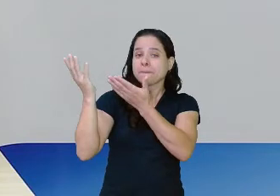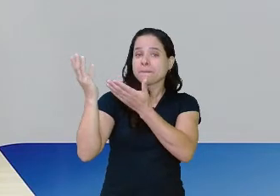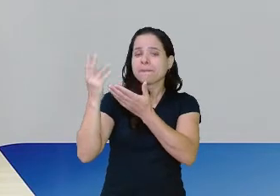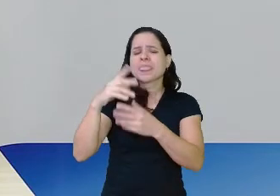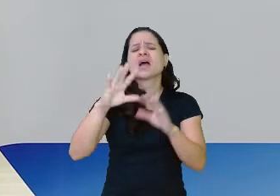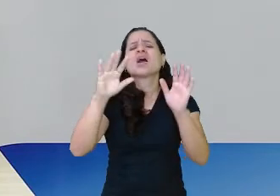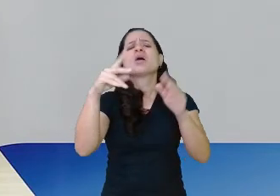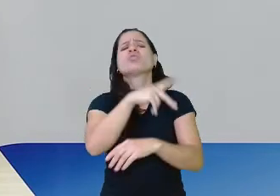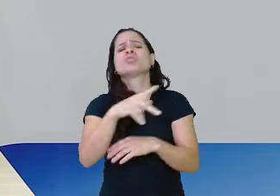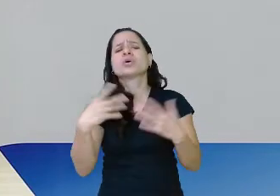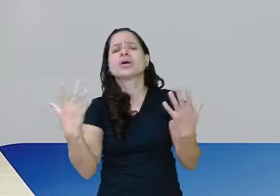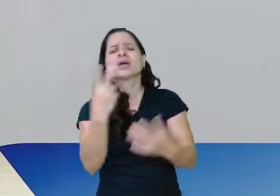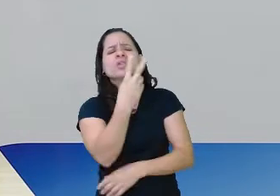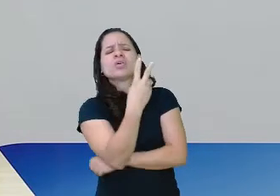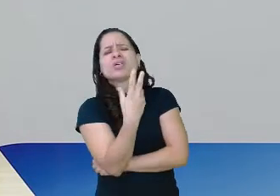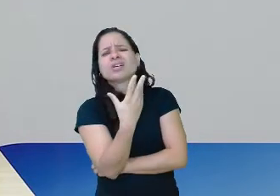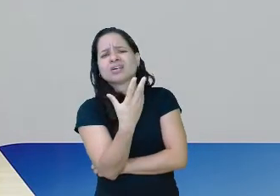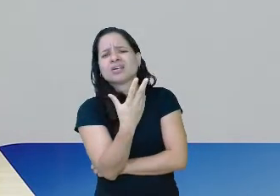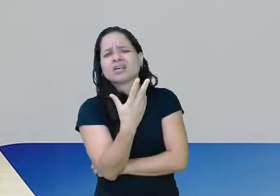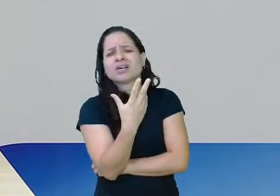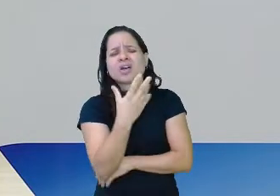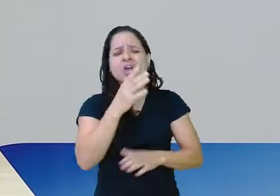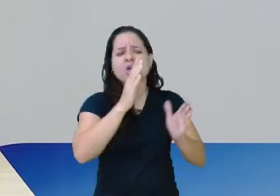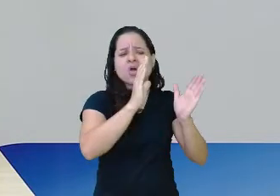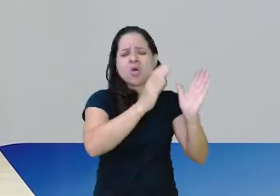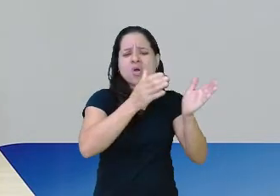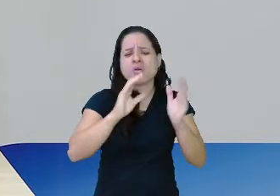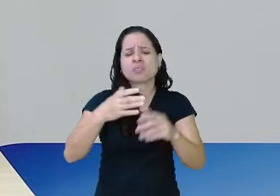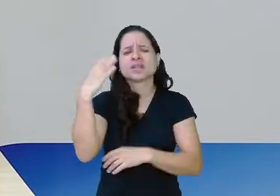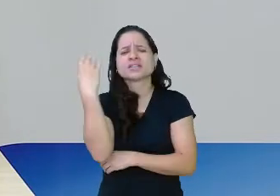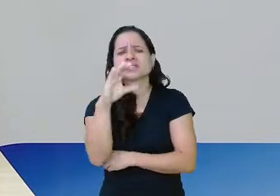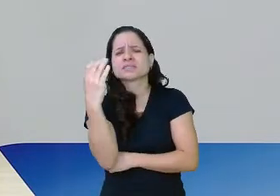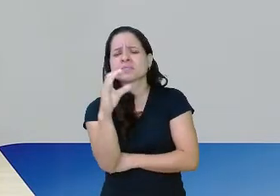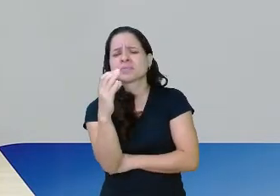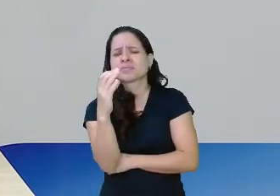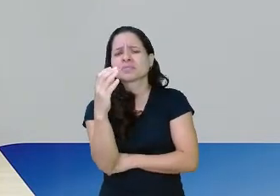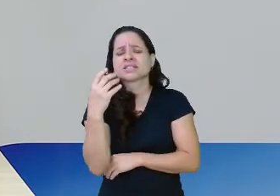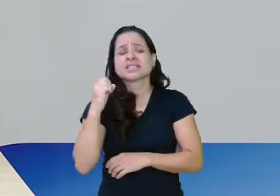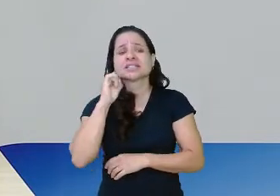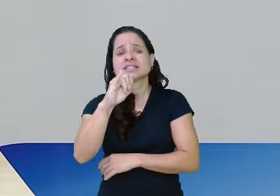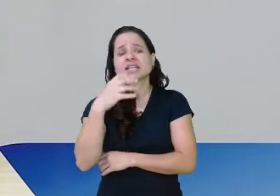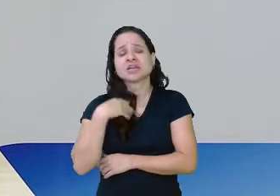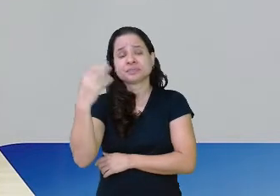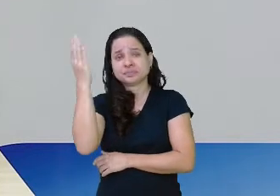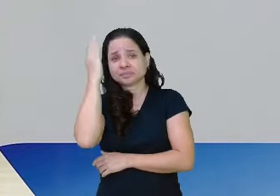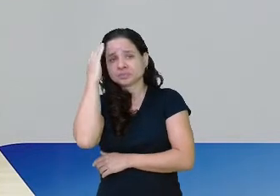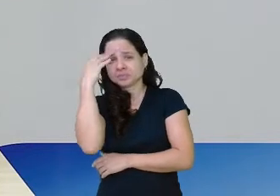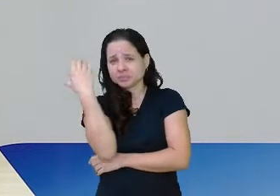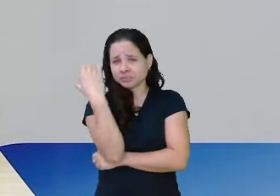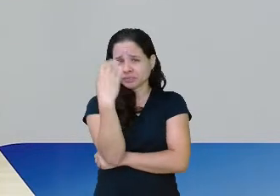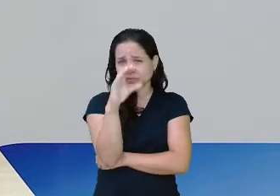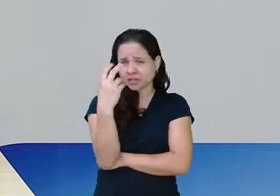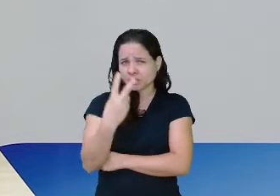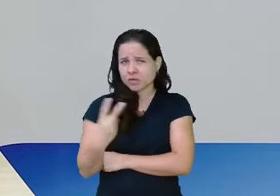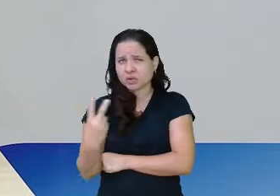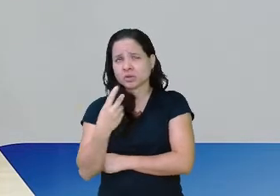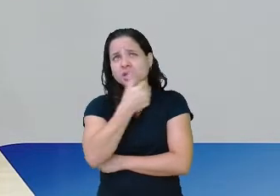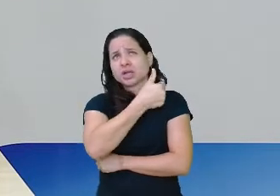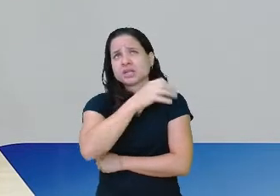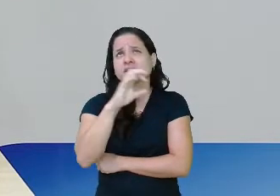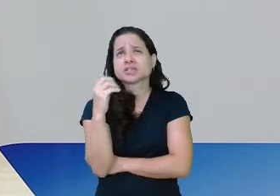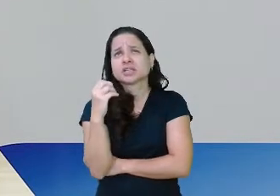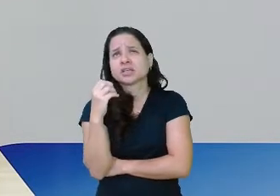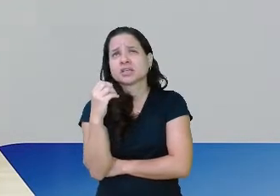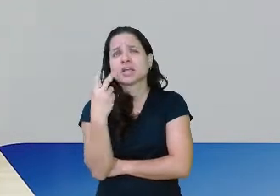2, professora, que está na ordem da centena. Se eu sei que uma centena vale 100,